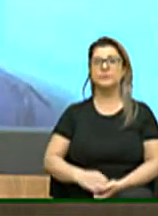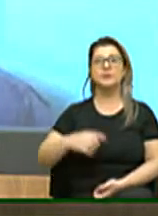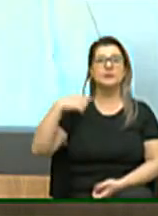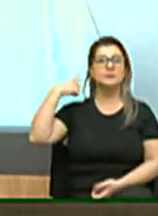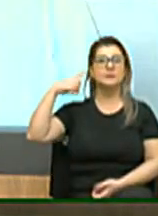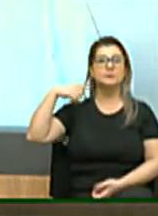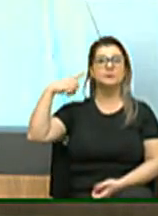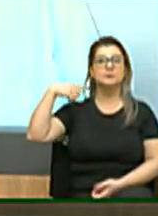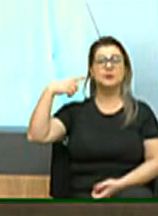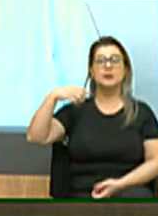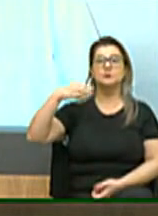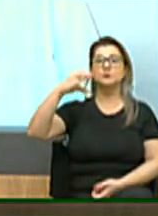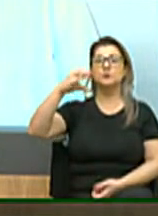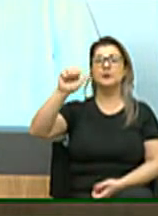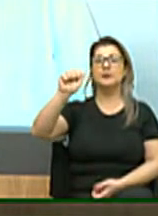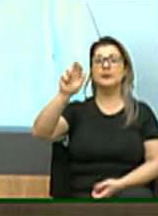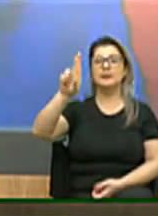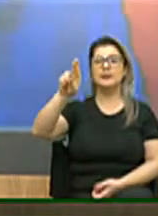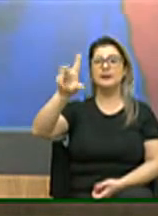Deputado Carlos Búrigo?